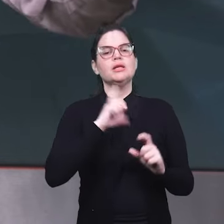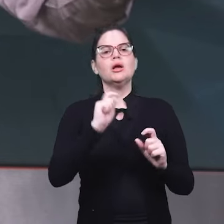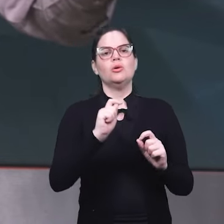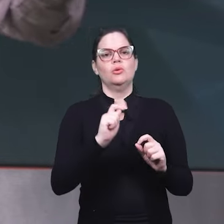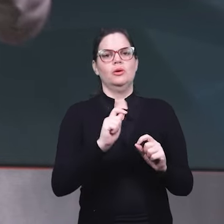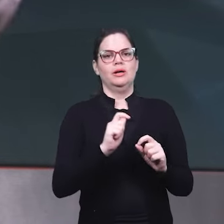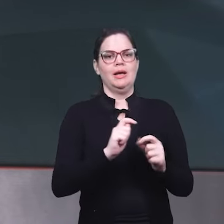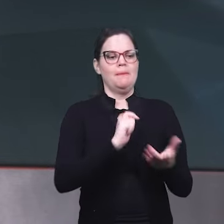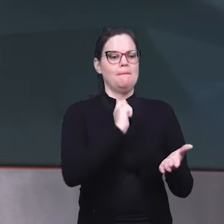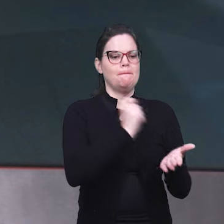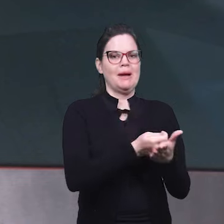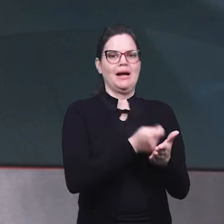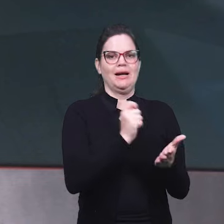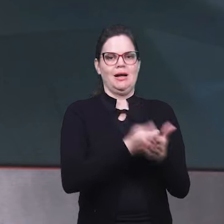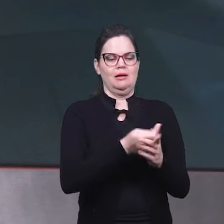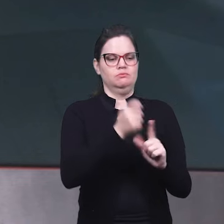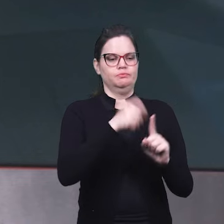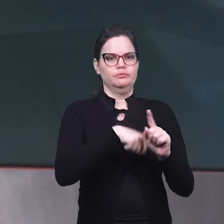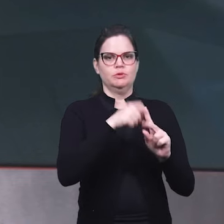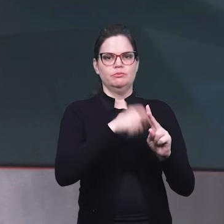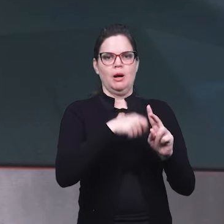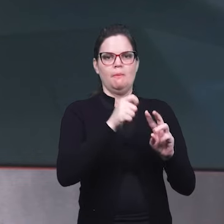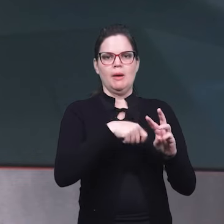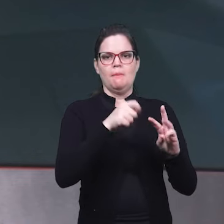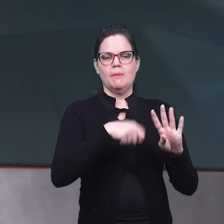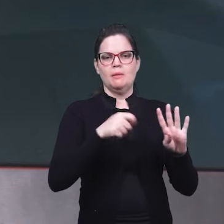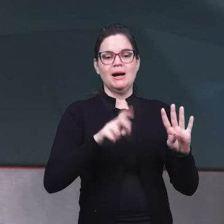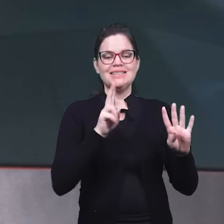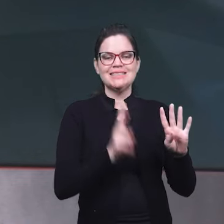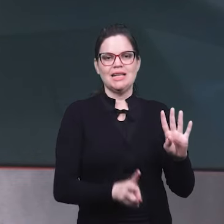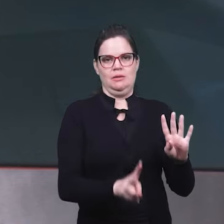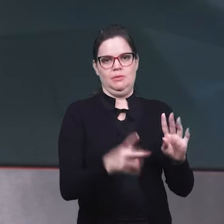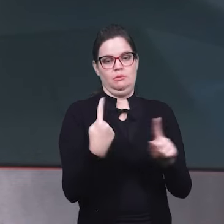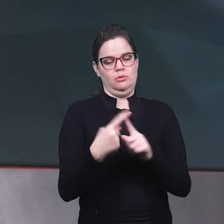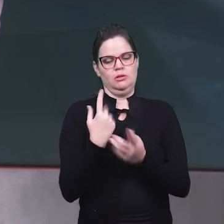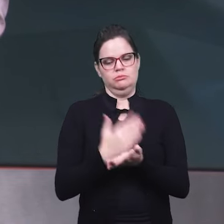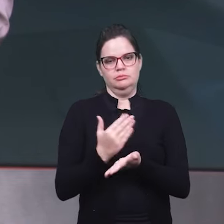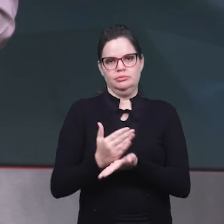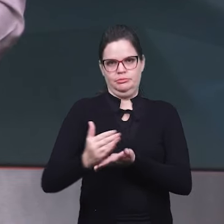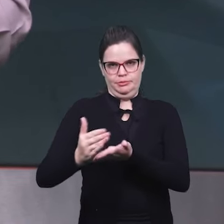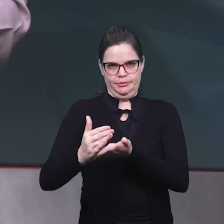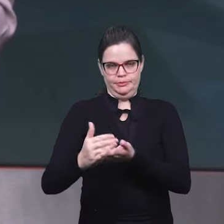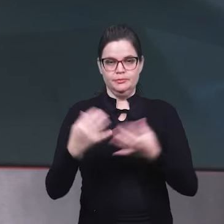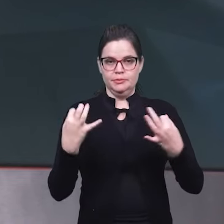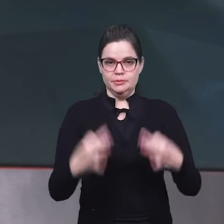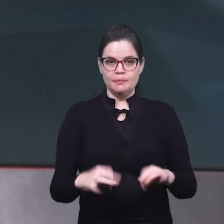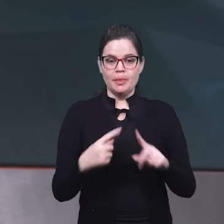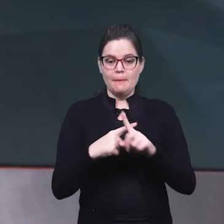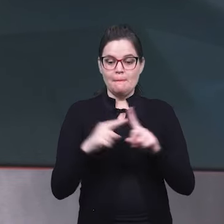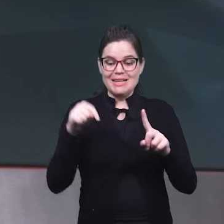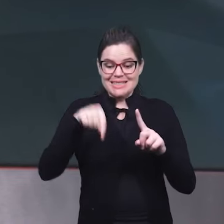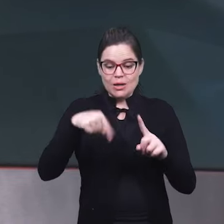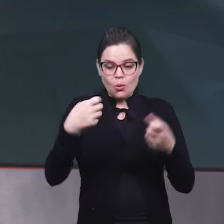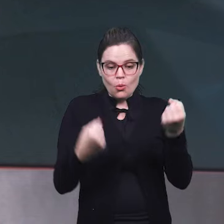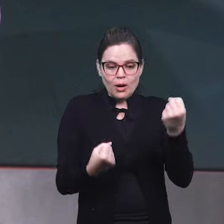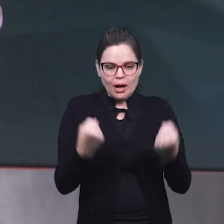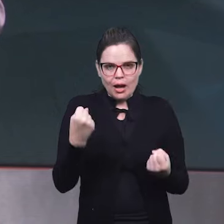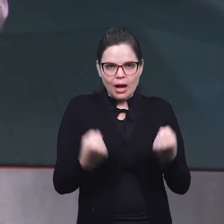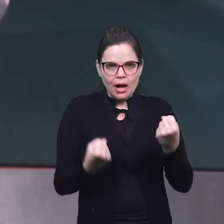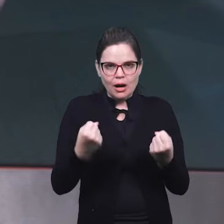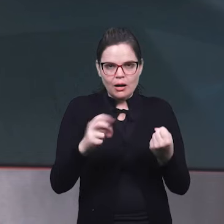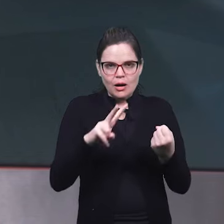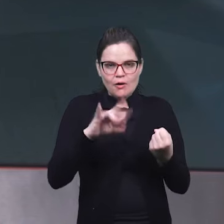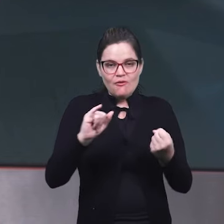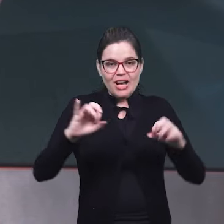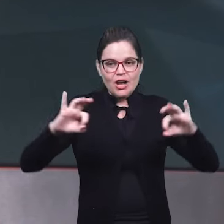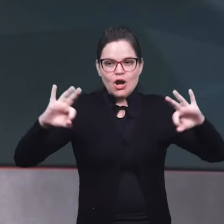com a instituição que vendeu o carro, digamos. Aí você financiou. Esse carro, ele só vai